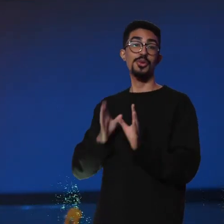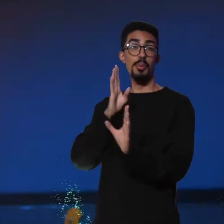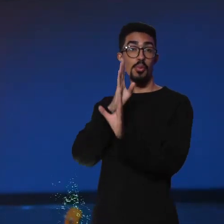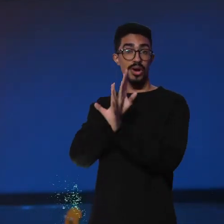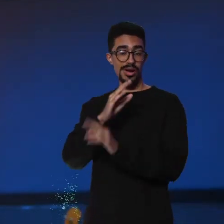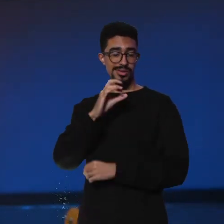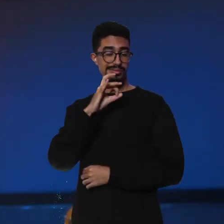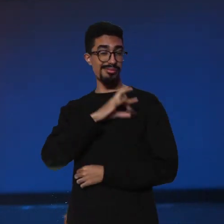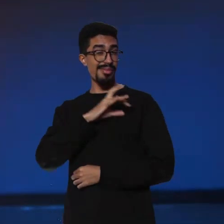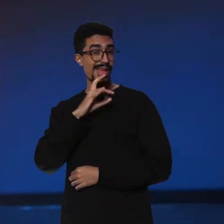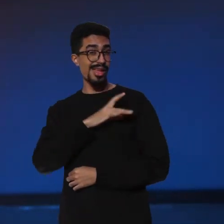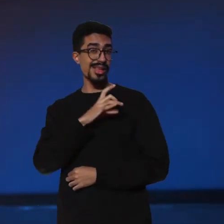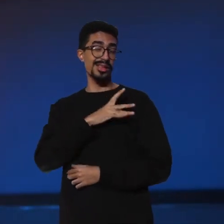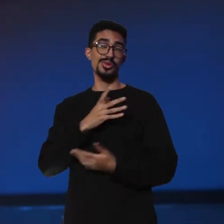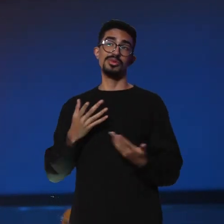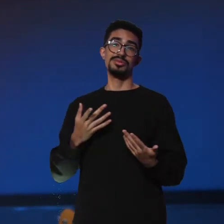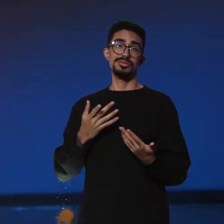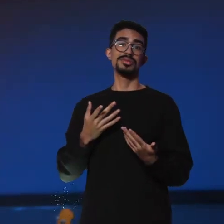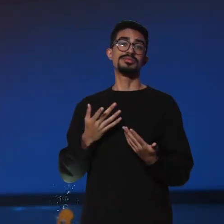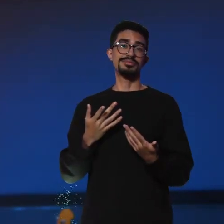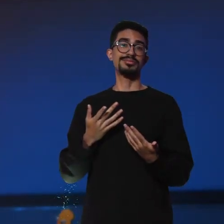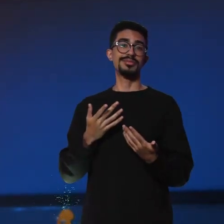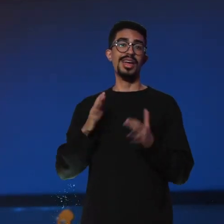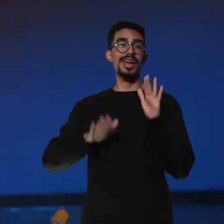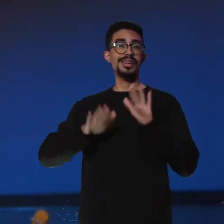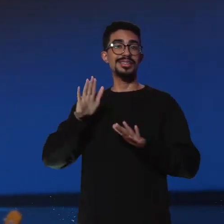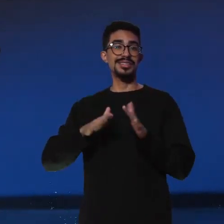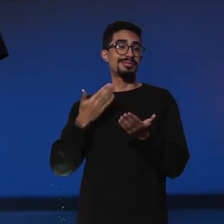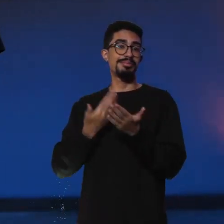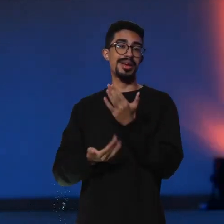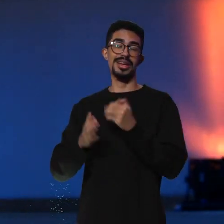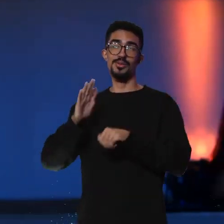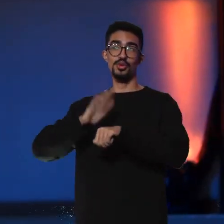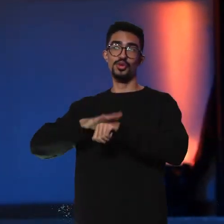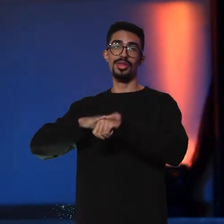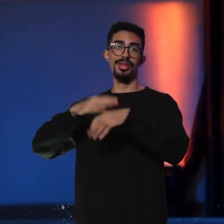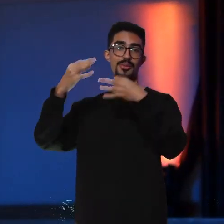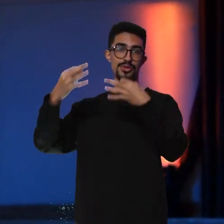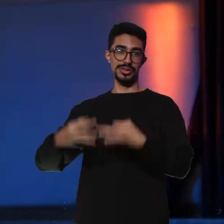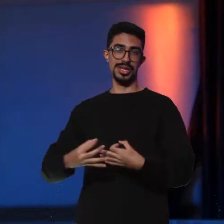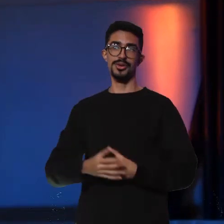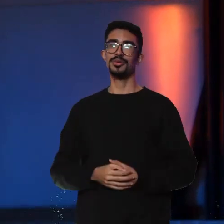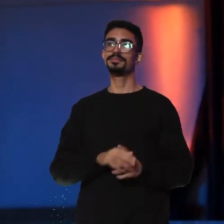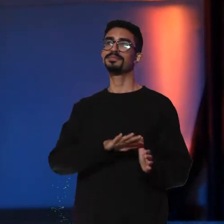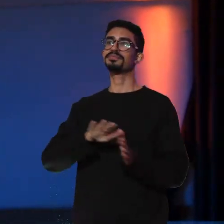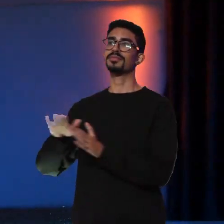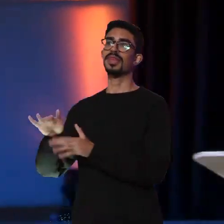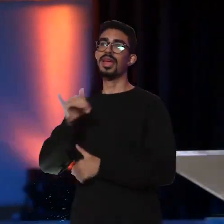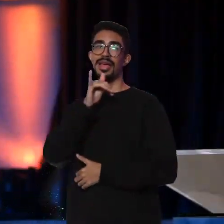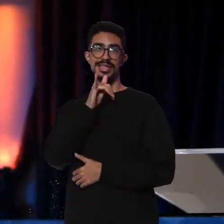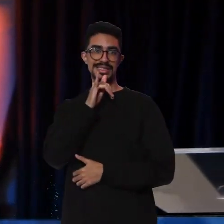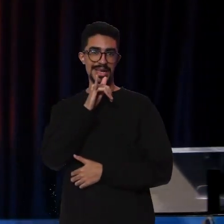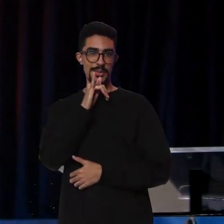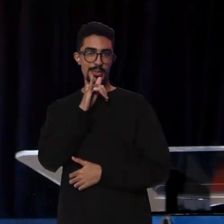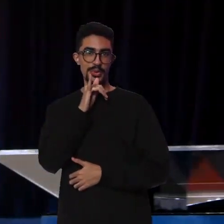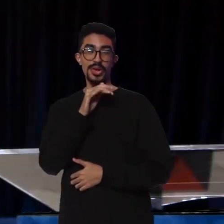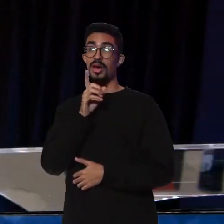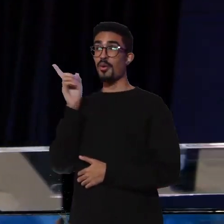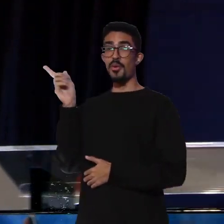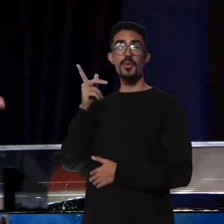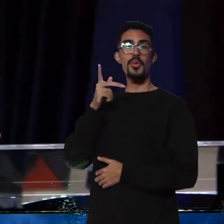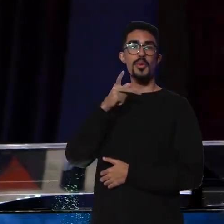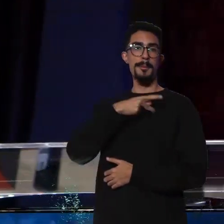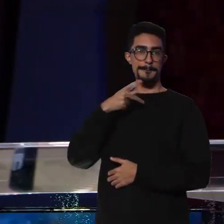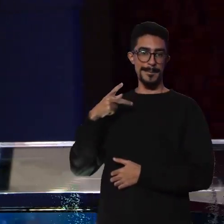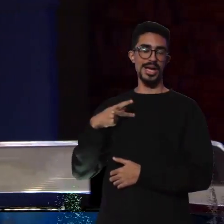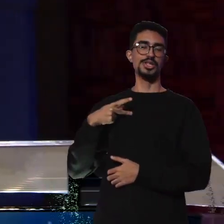receio, perdemos o timing de algumas coisas. Algum tempo atrás, eu estava com a minha esposa, nós fomos no cinema numa segunda-feira à